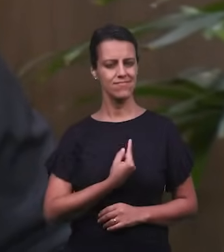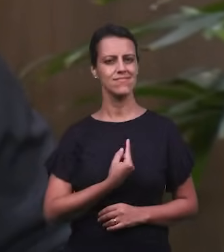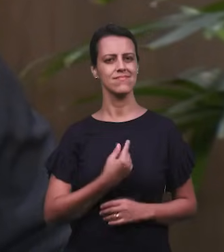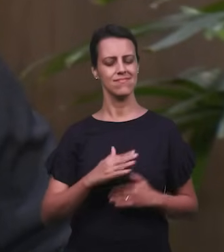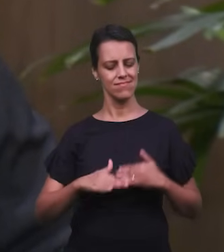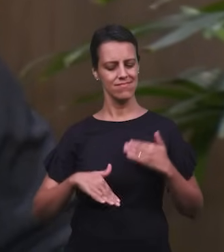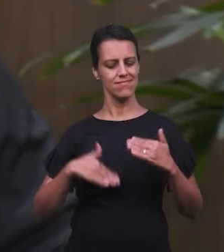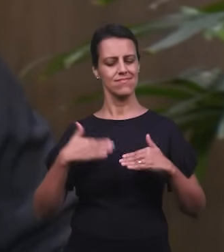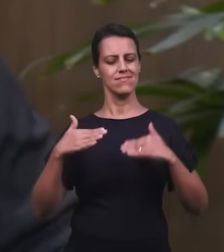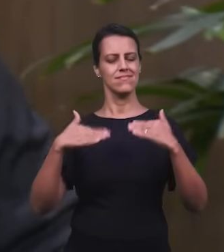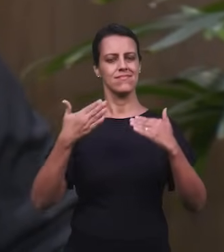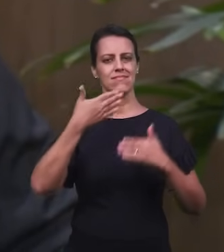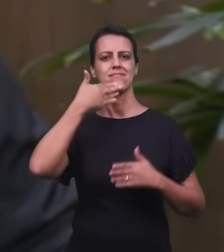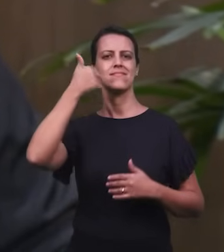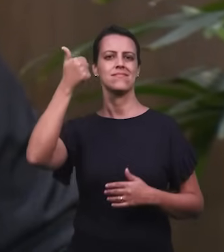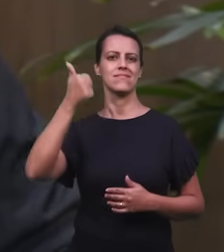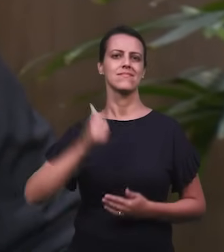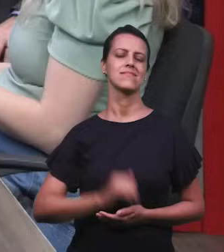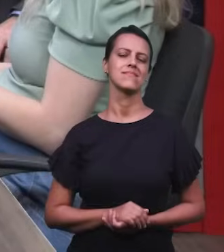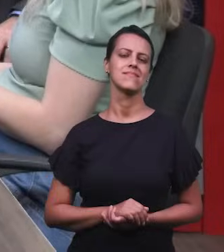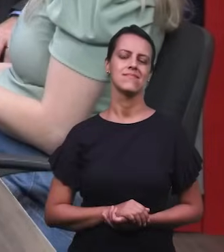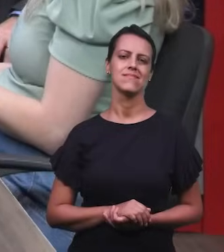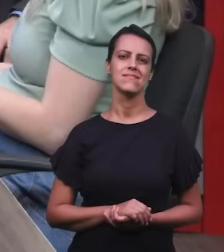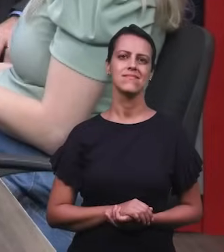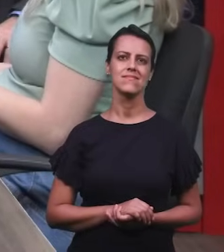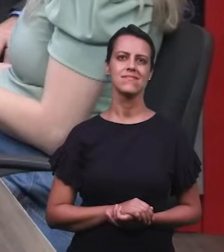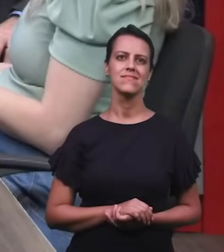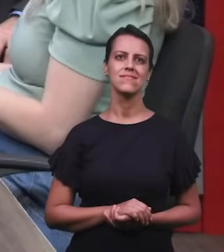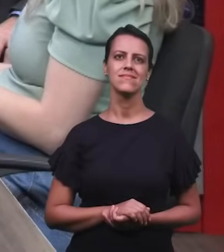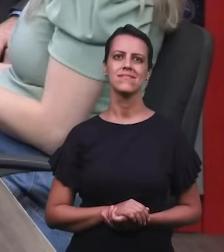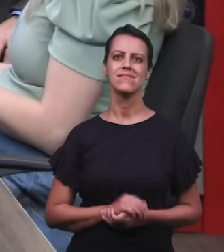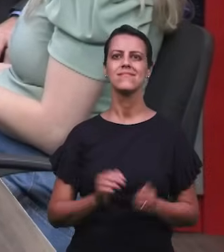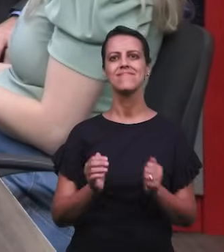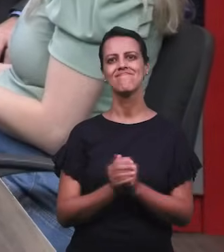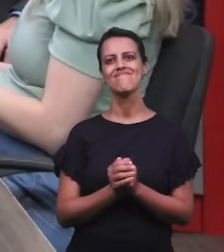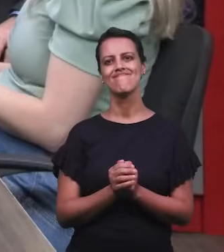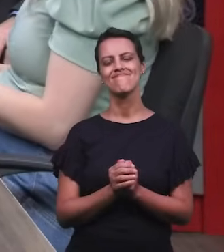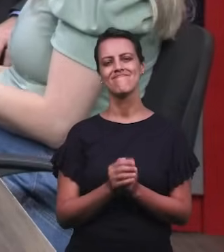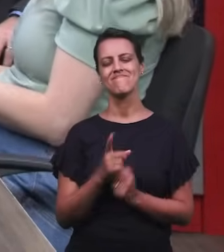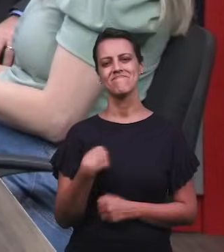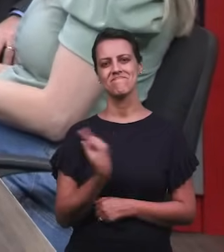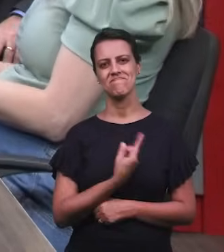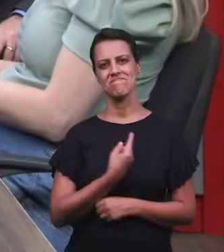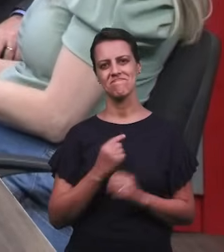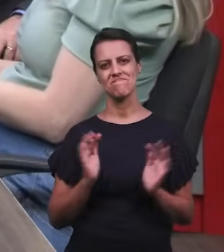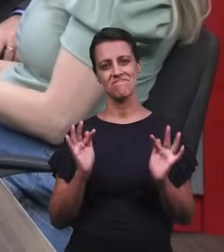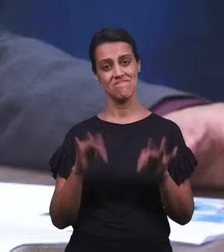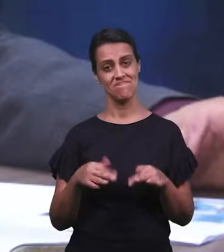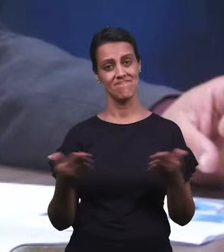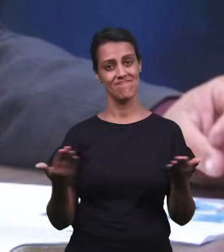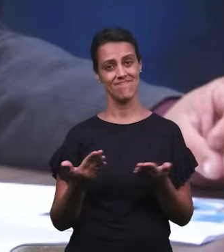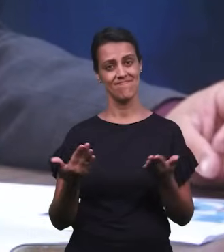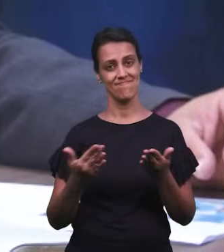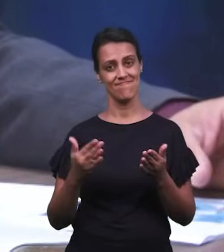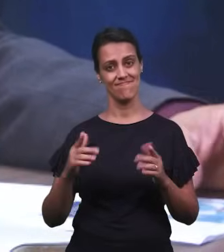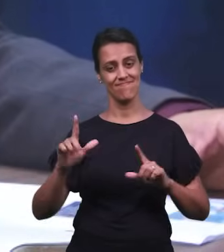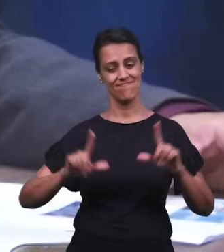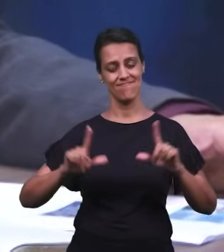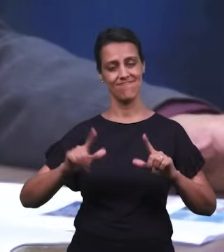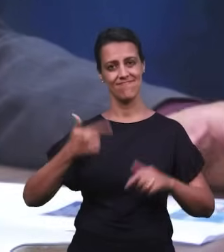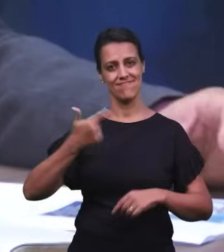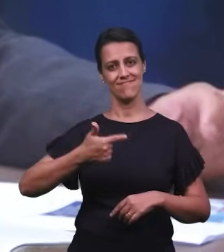em tudo nós possamos ser mais do que vencedores. Amém. Glória a Jesus. Amém? Irmãos, nós estamos chegando ao final, né, desse programa, desse segundo